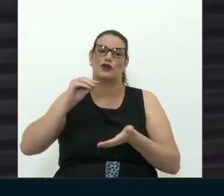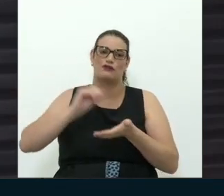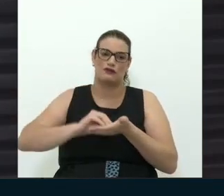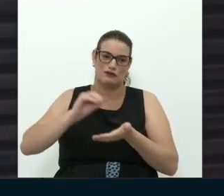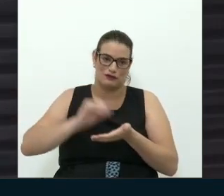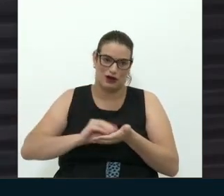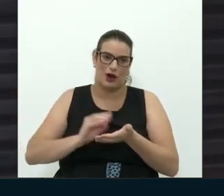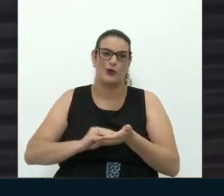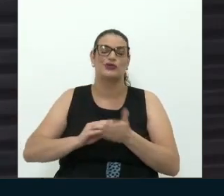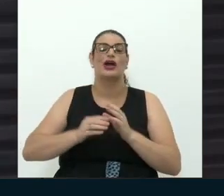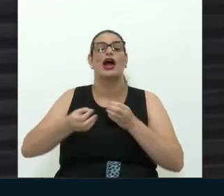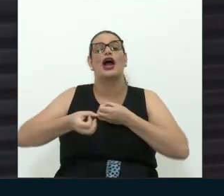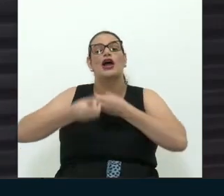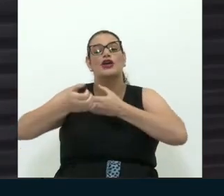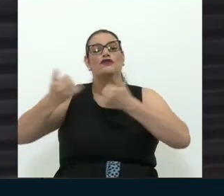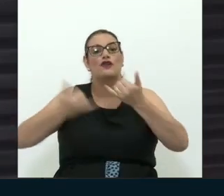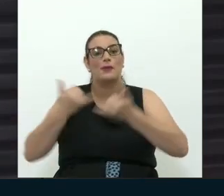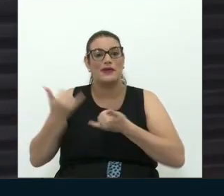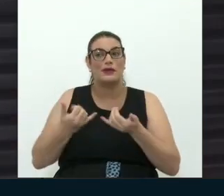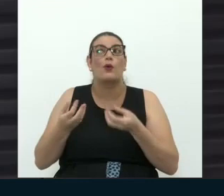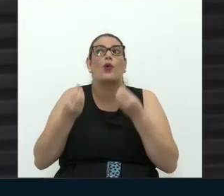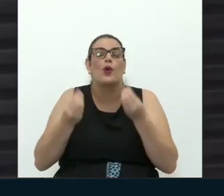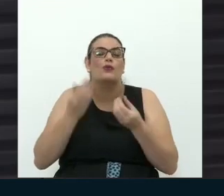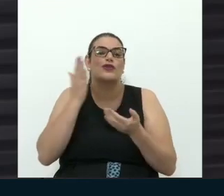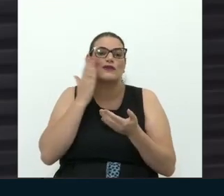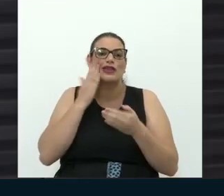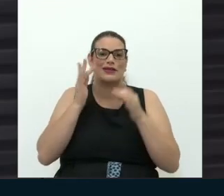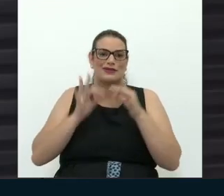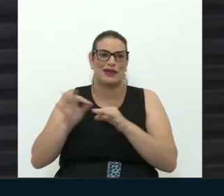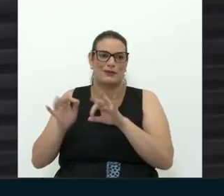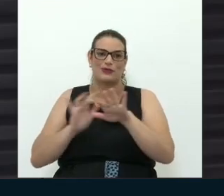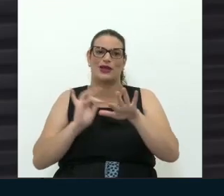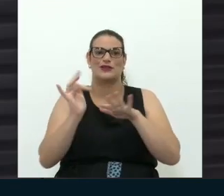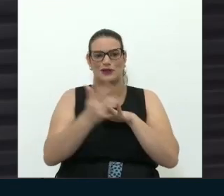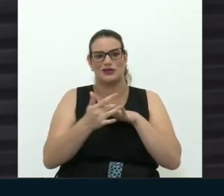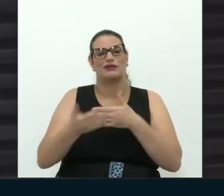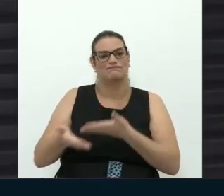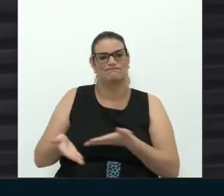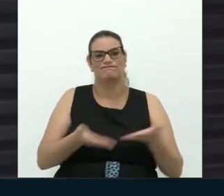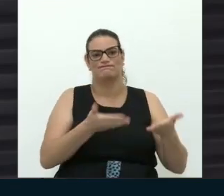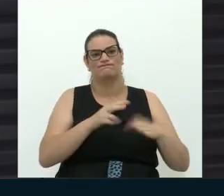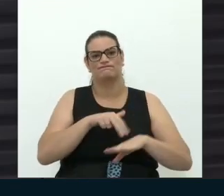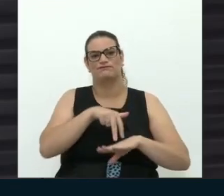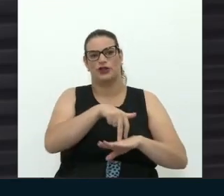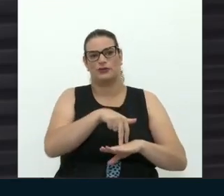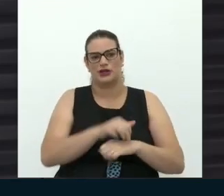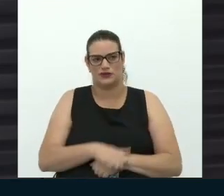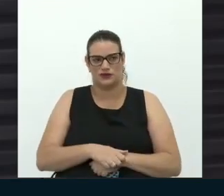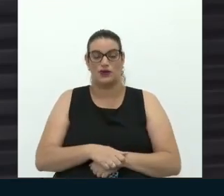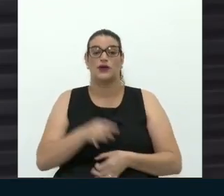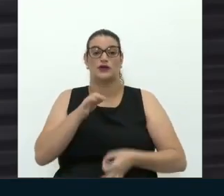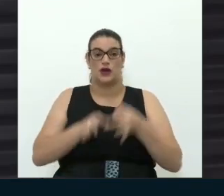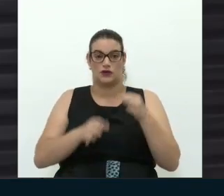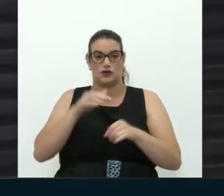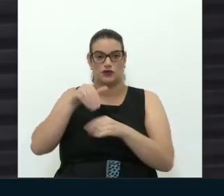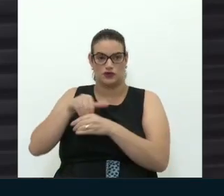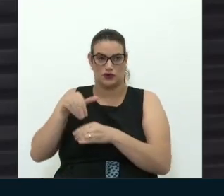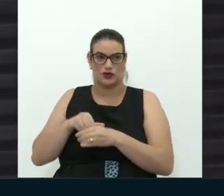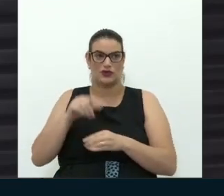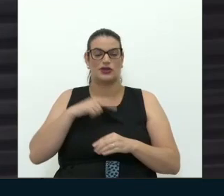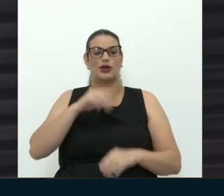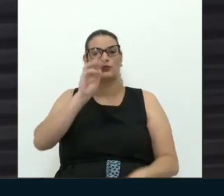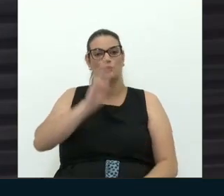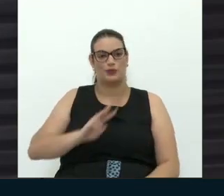transparência como é que vocês vão ter um voto informado as redes sociais estão para isso e a justiça eleitoral tem um portal